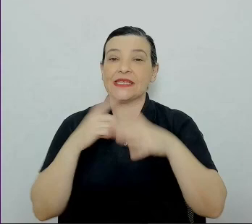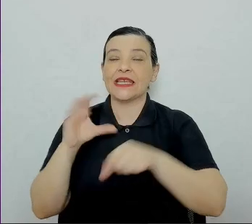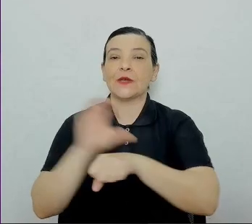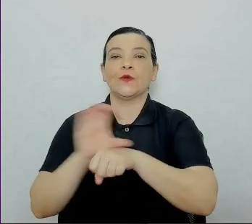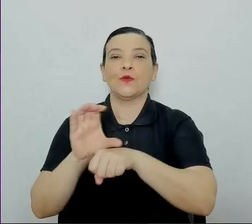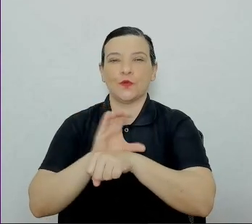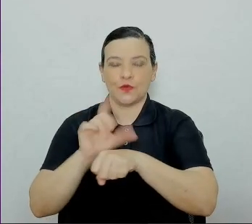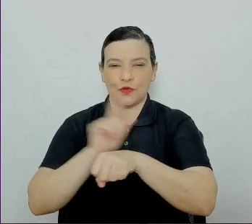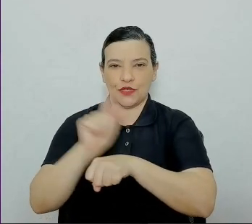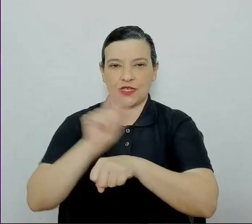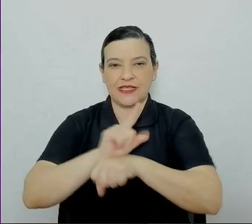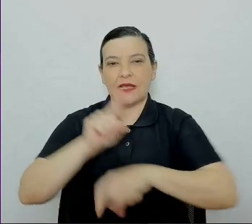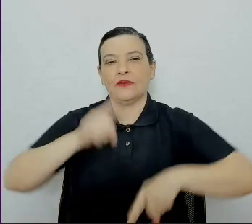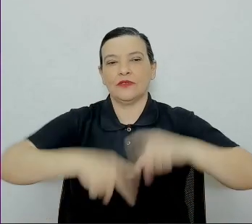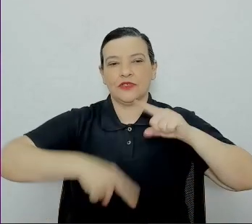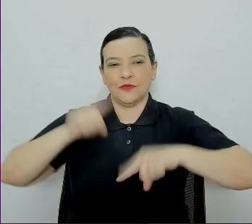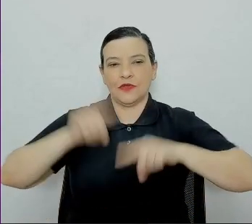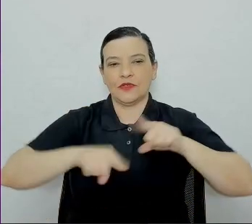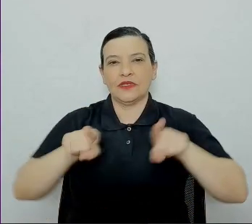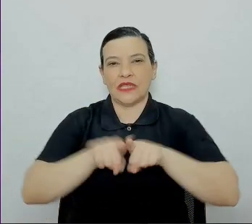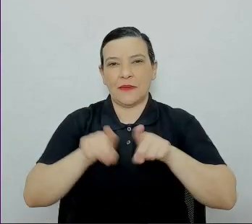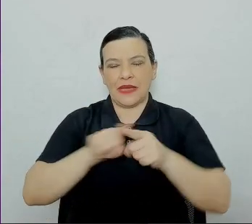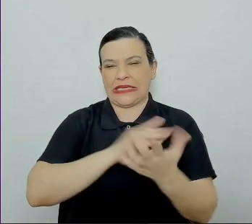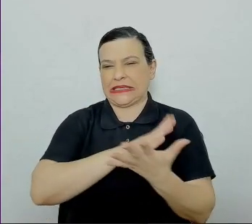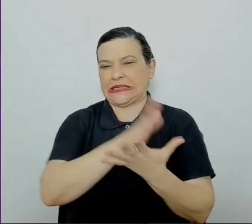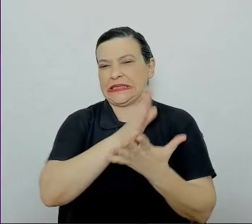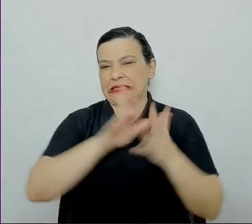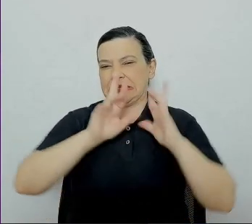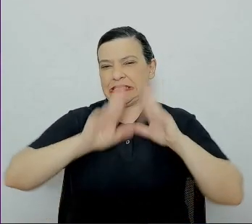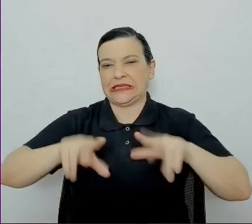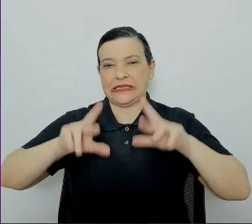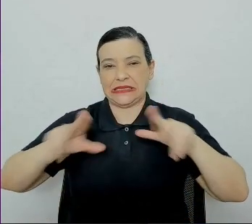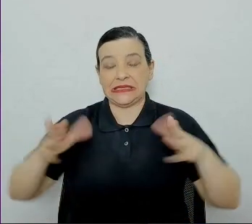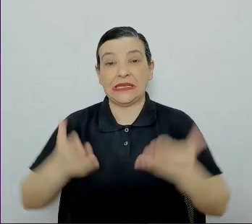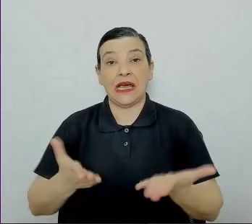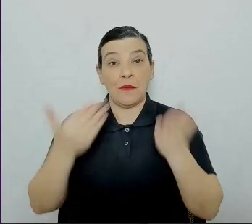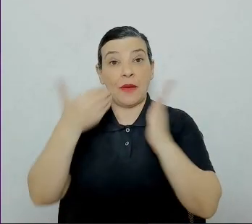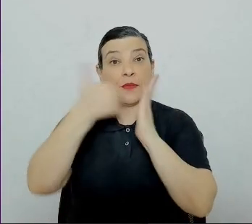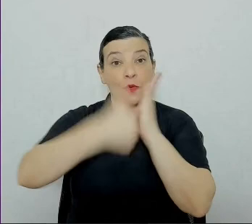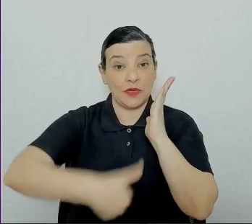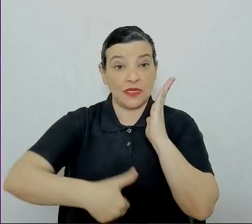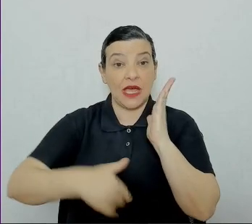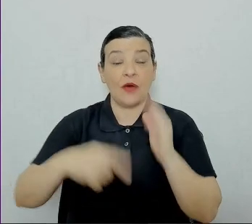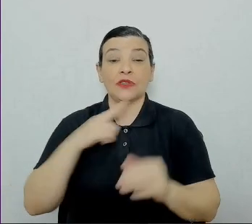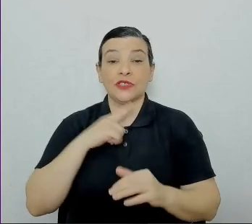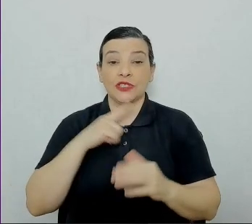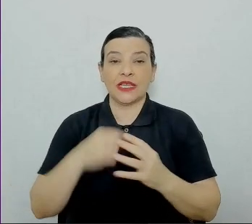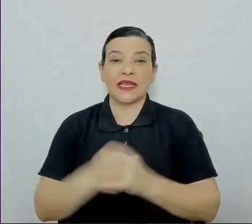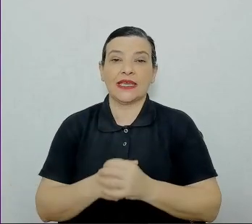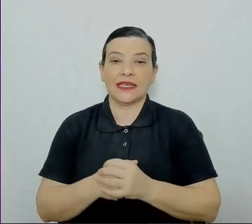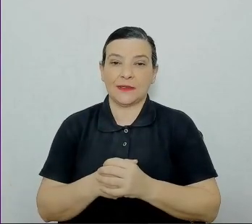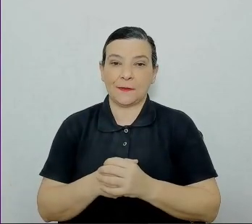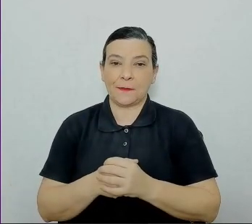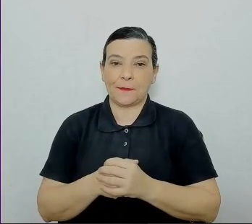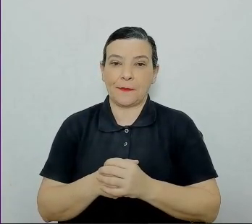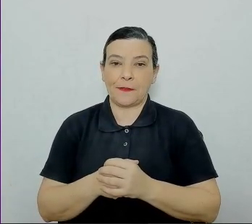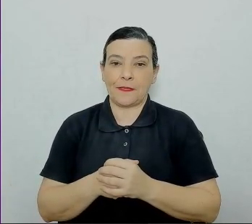várias outras linhas na parte de gestão de produto. Ela está com uma promoção agora, que a gente está dando